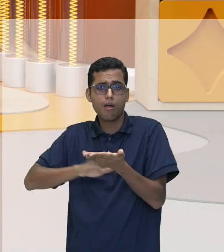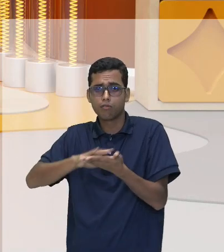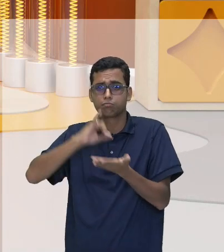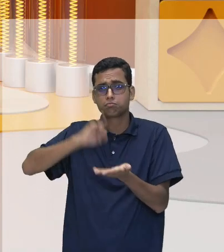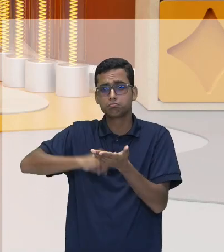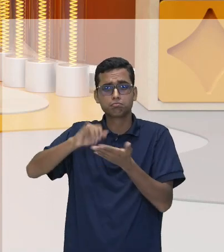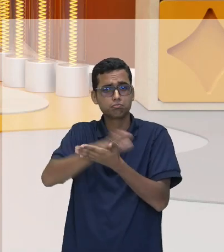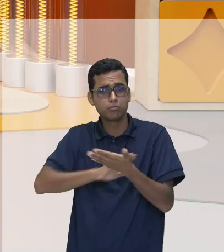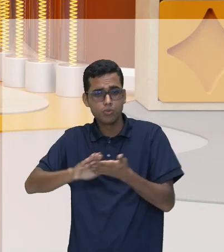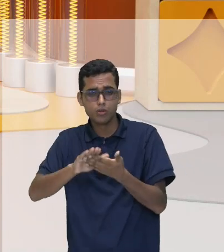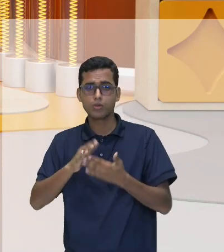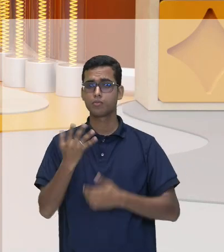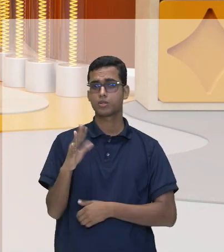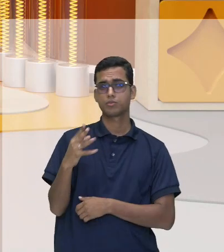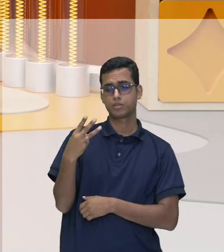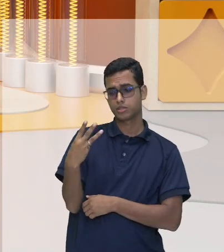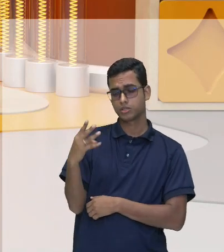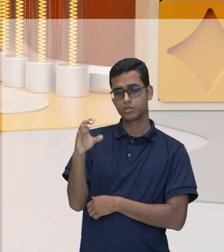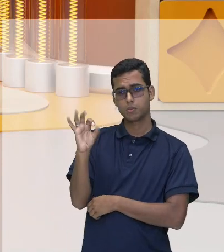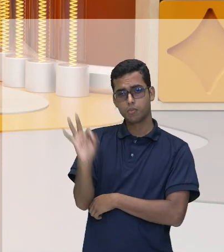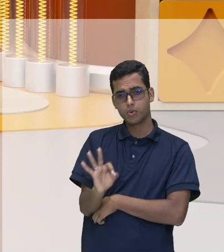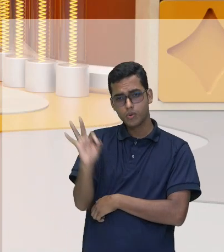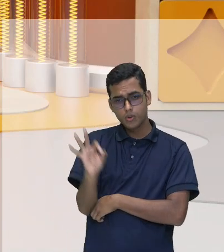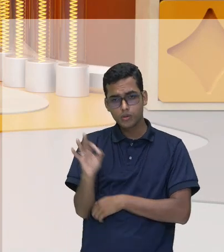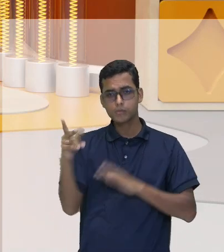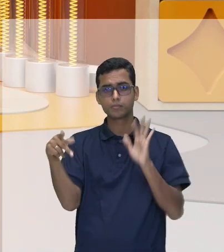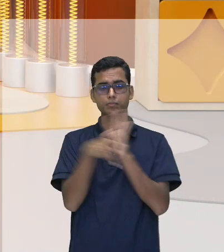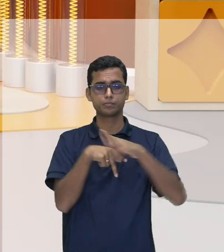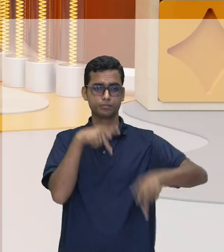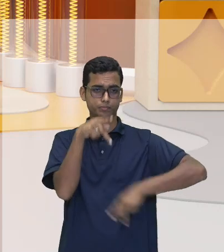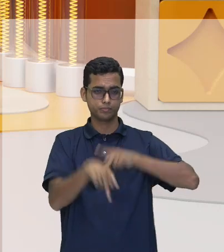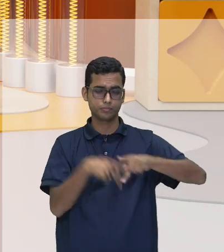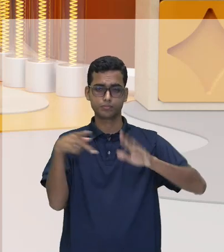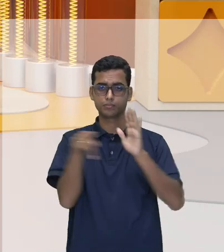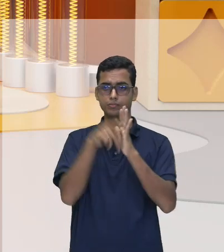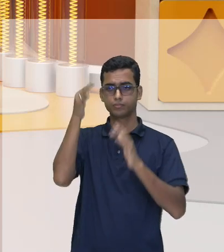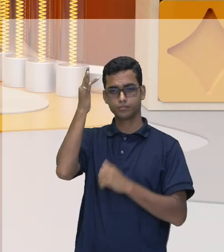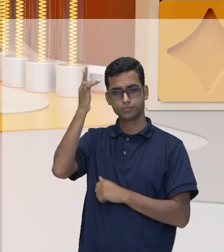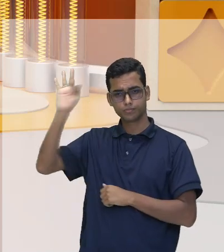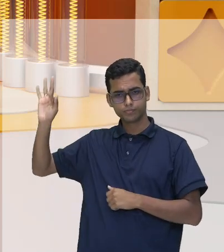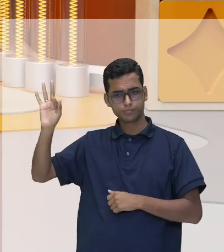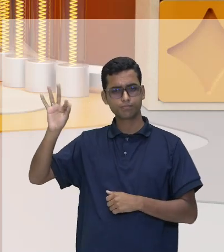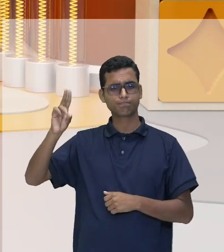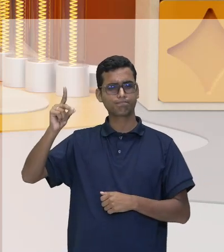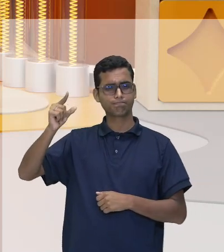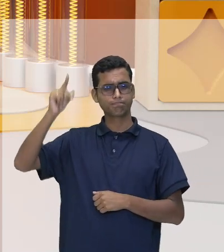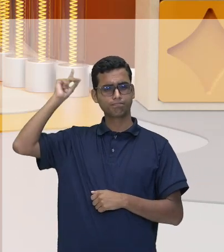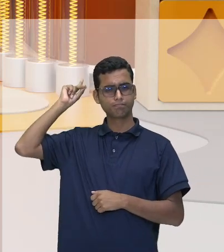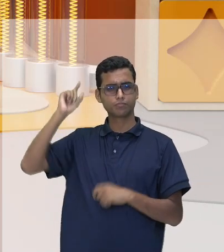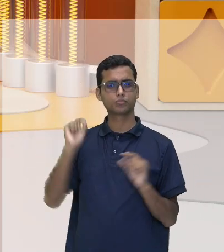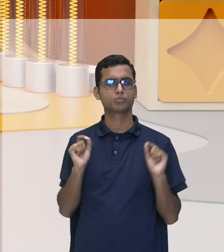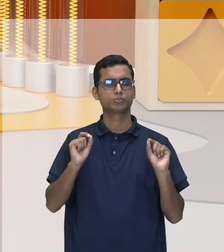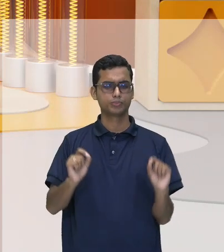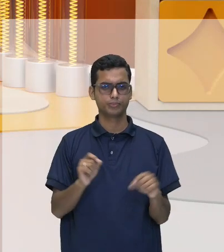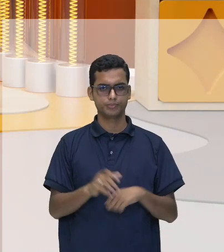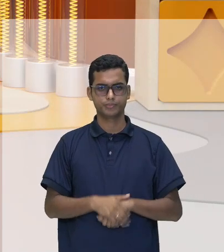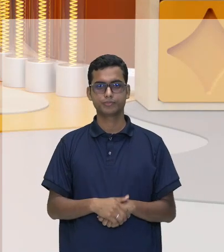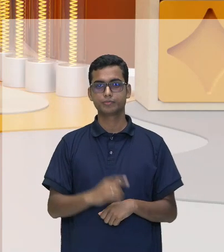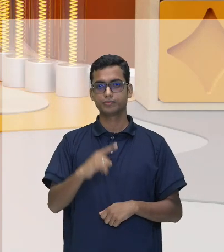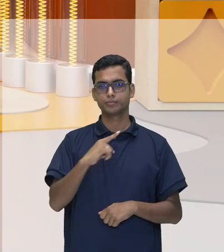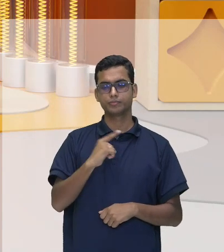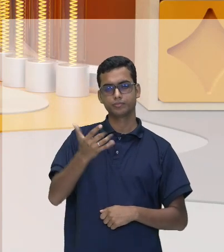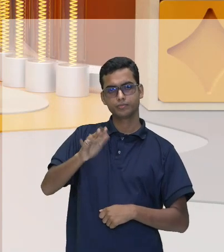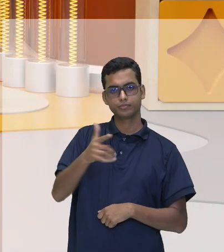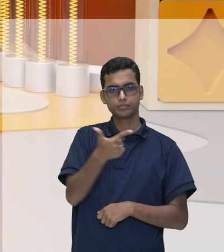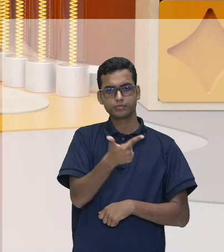enxergar o mundo. Além disso, quando ele critica o absolutismo, ele critica o status quo da sociedade e